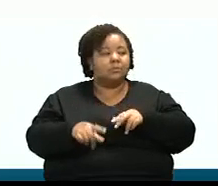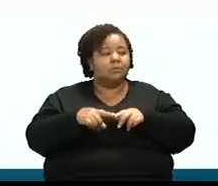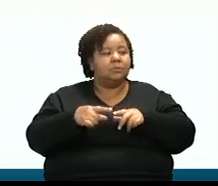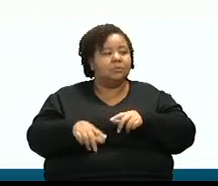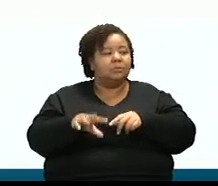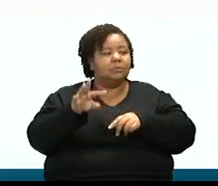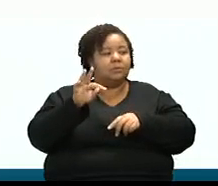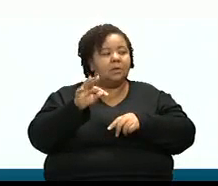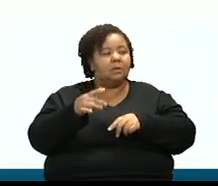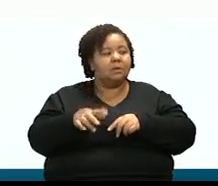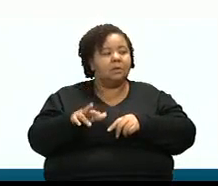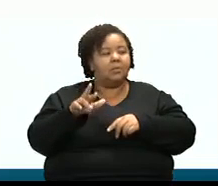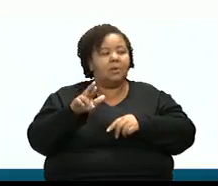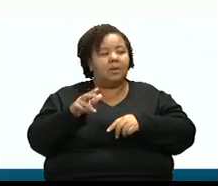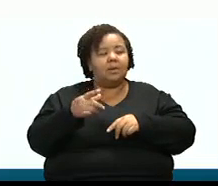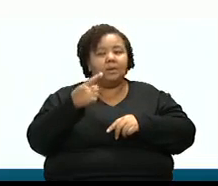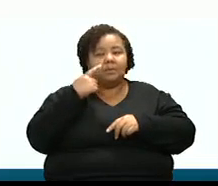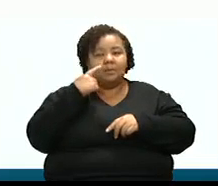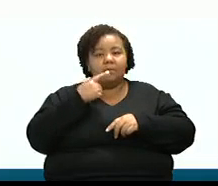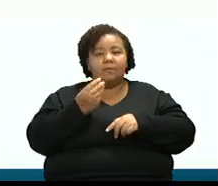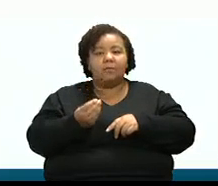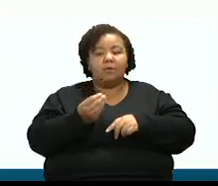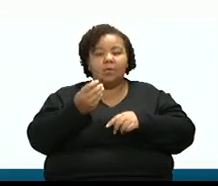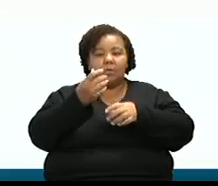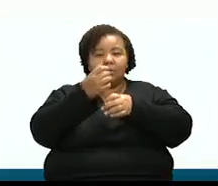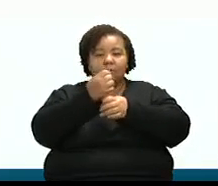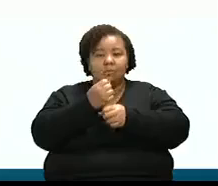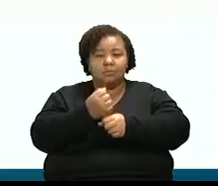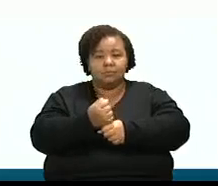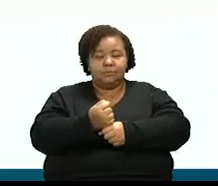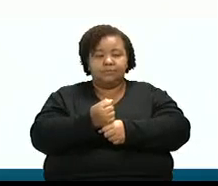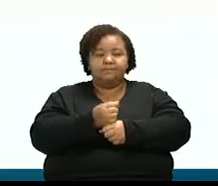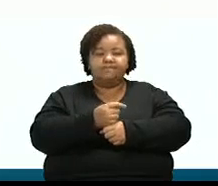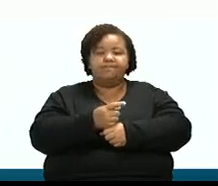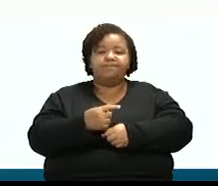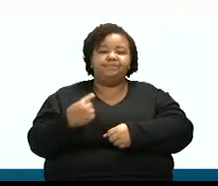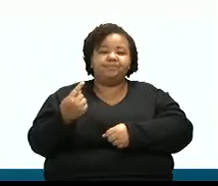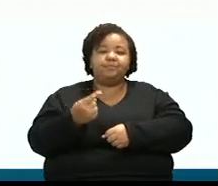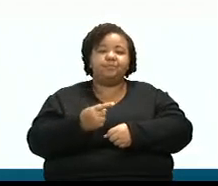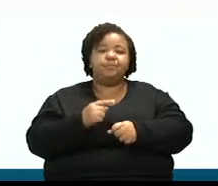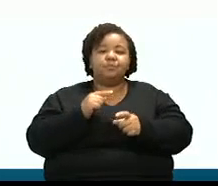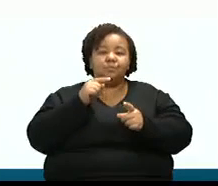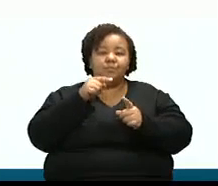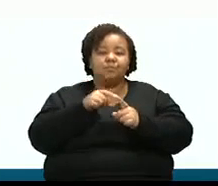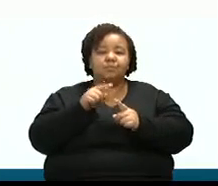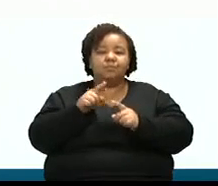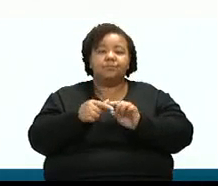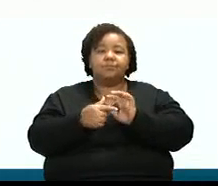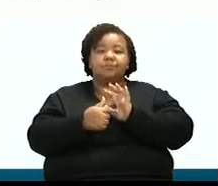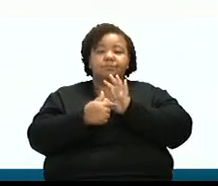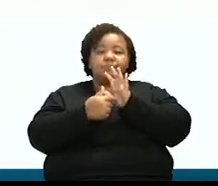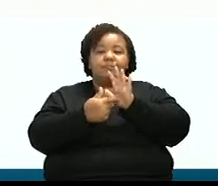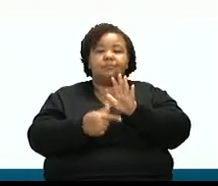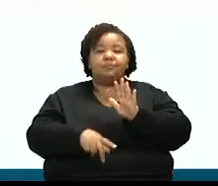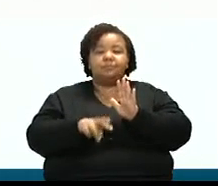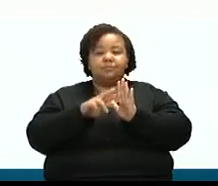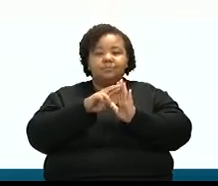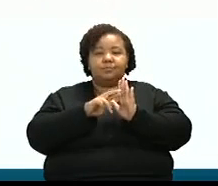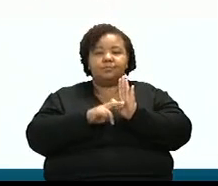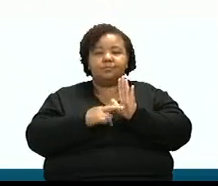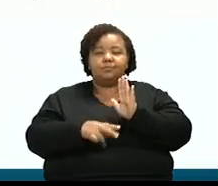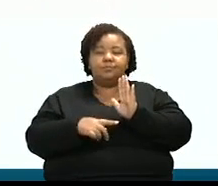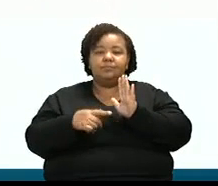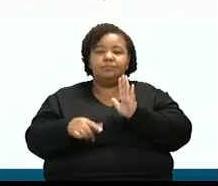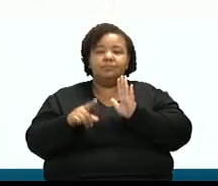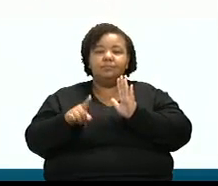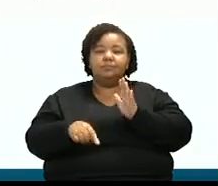e observar como calcular essa integral de linha. Porque o nosso objetivo é apresentar um relatório que envolva